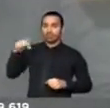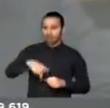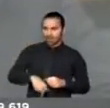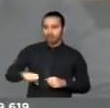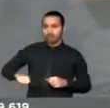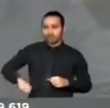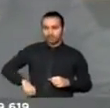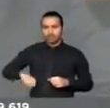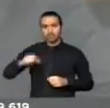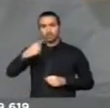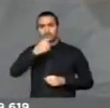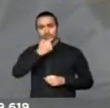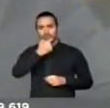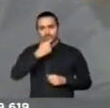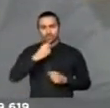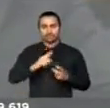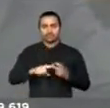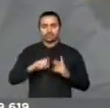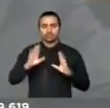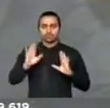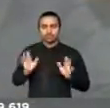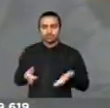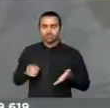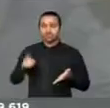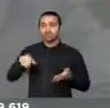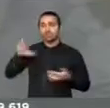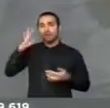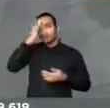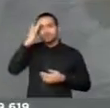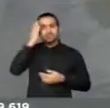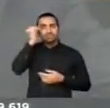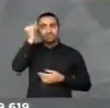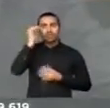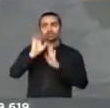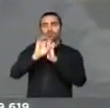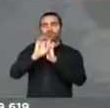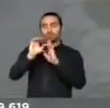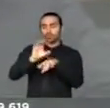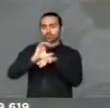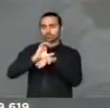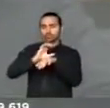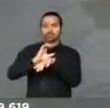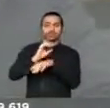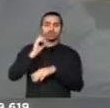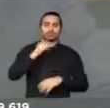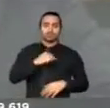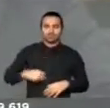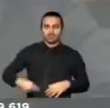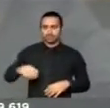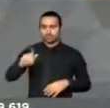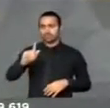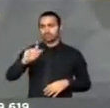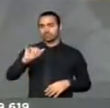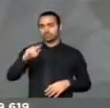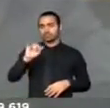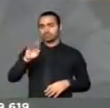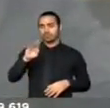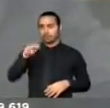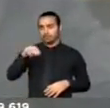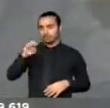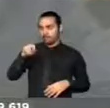Unido, esteve aqui um dos maiores constitucionalistas desse país e do planeta, o ministro Gilmar Mendes, e